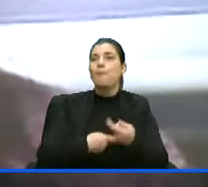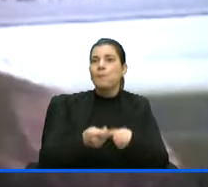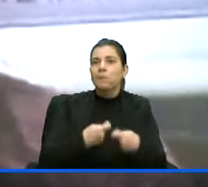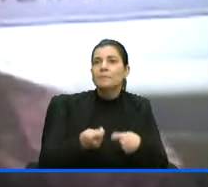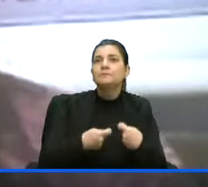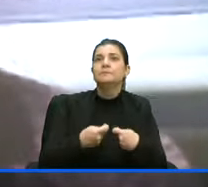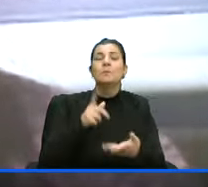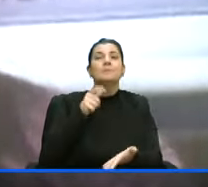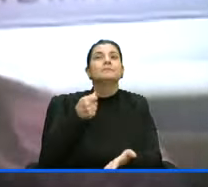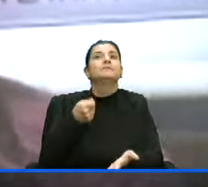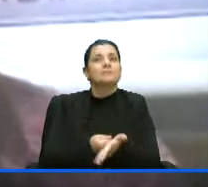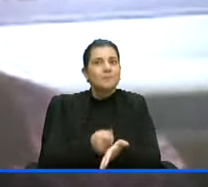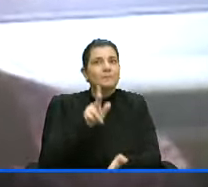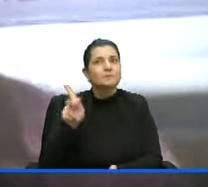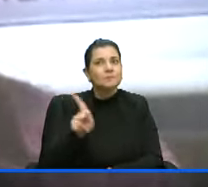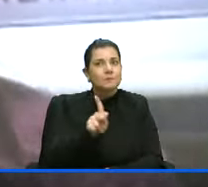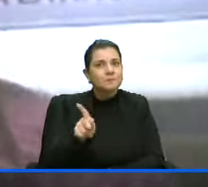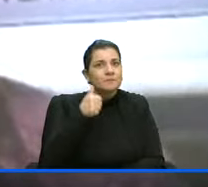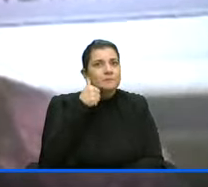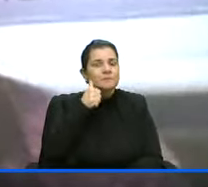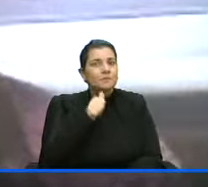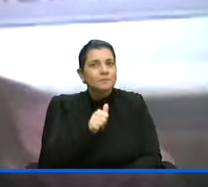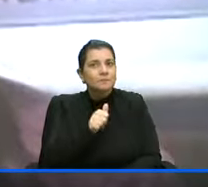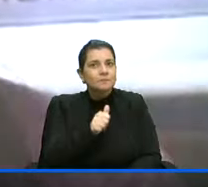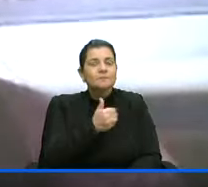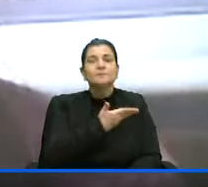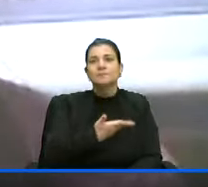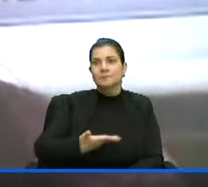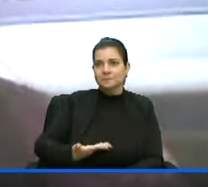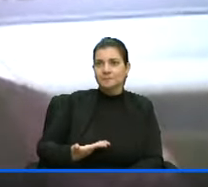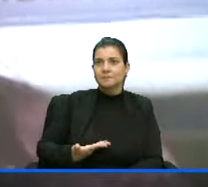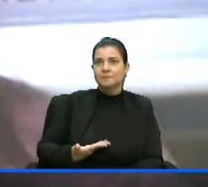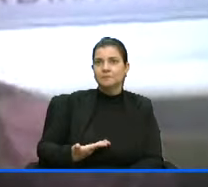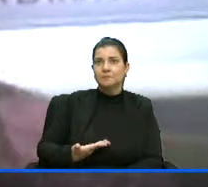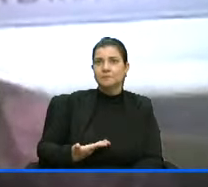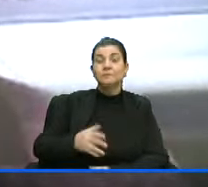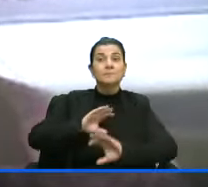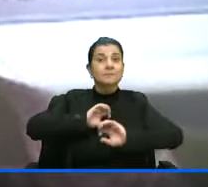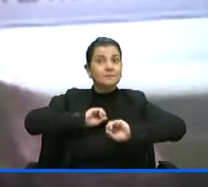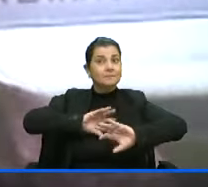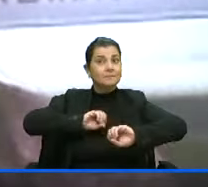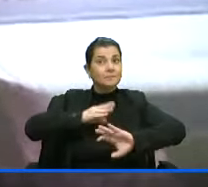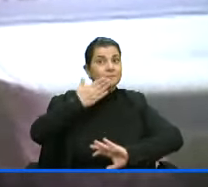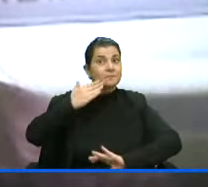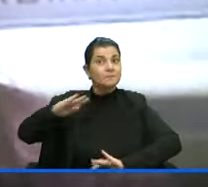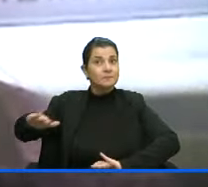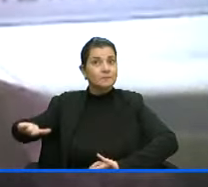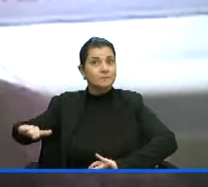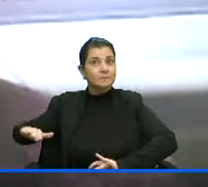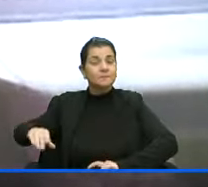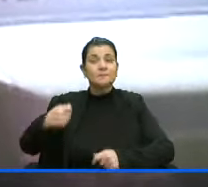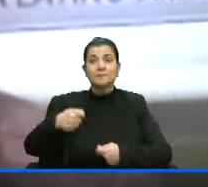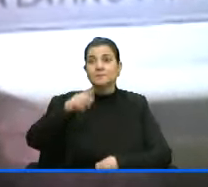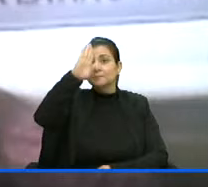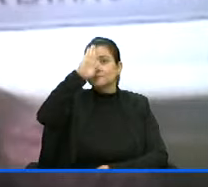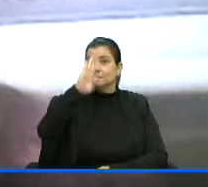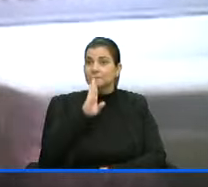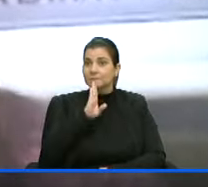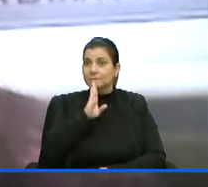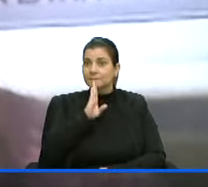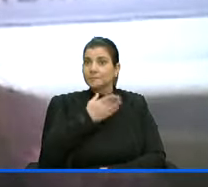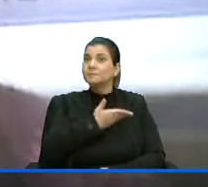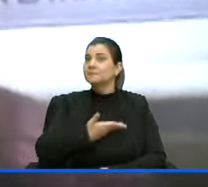para pagamento de professoras deve ser público. E a educação infantil deve ser gratuita, né? Pública